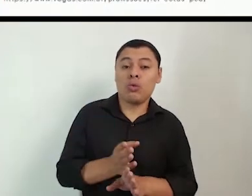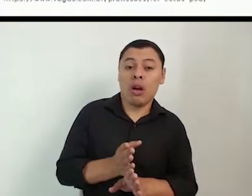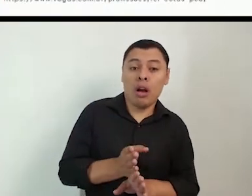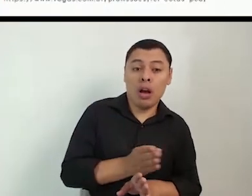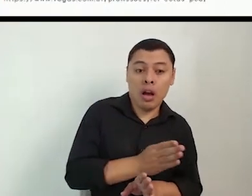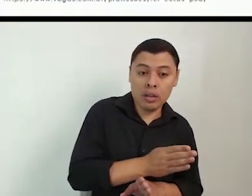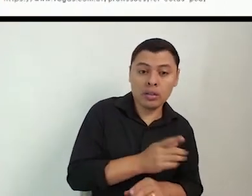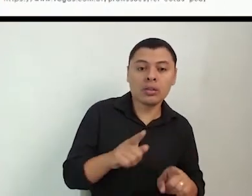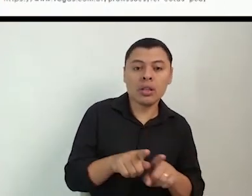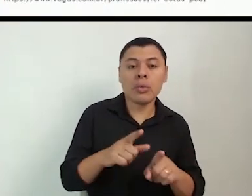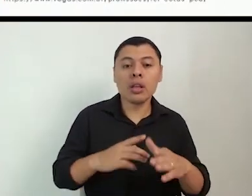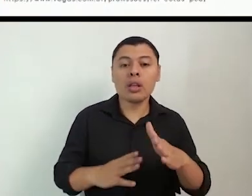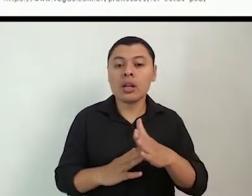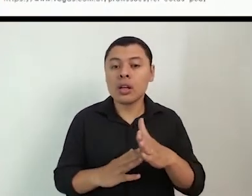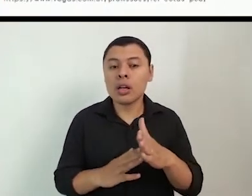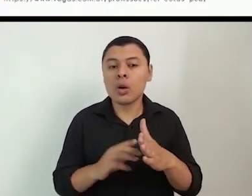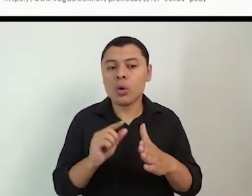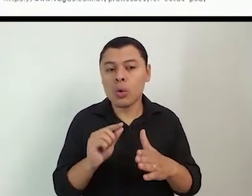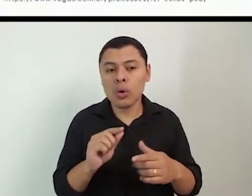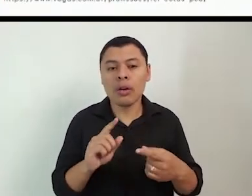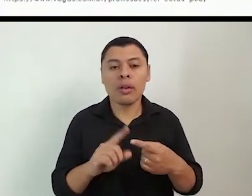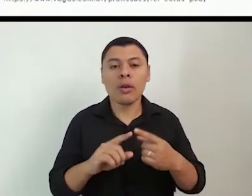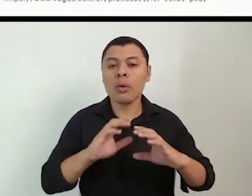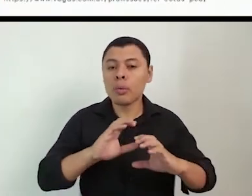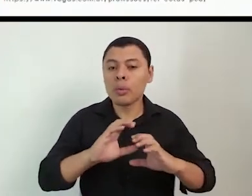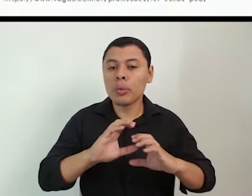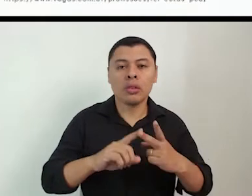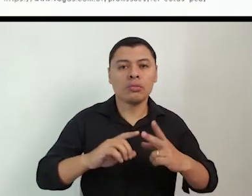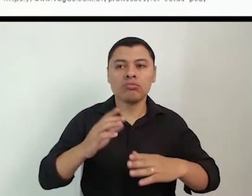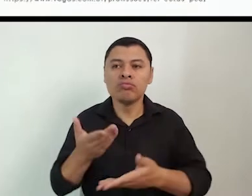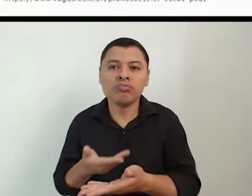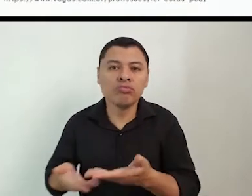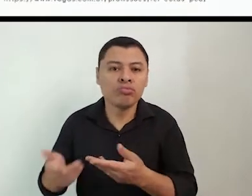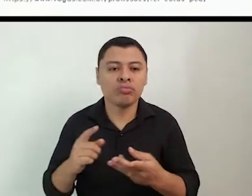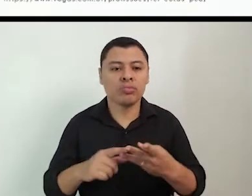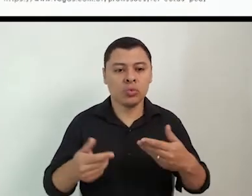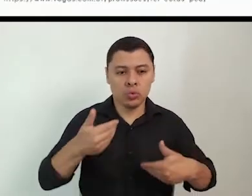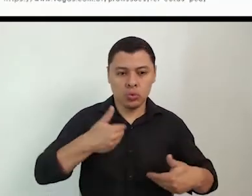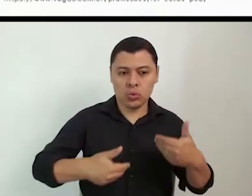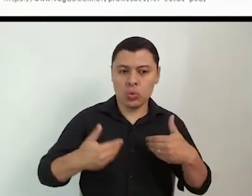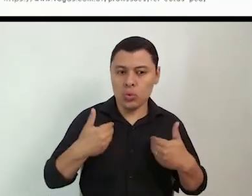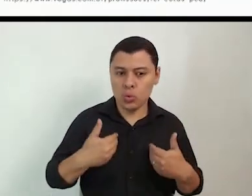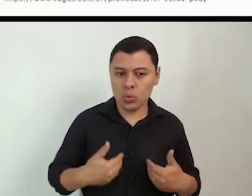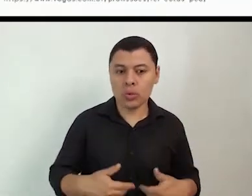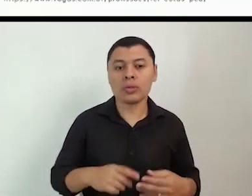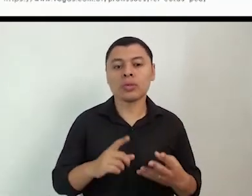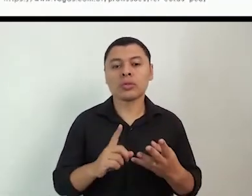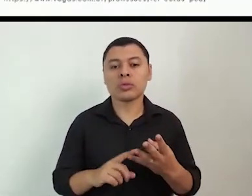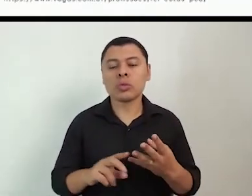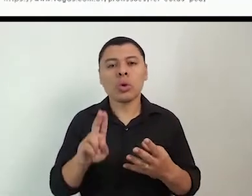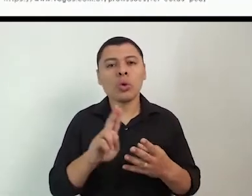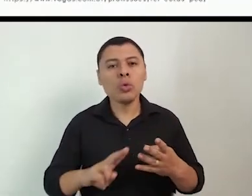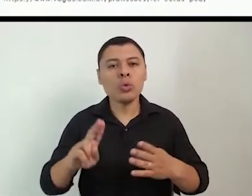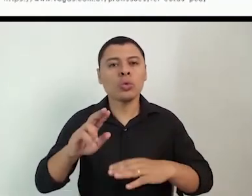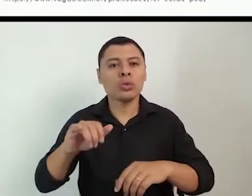como comunicação, habilidades sociais, cuidado pessoal, utilização dos recursos da comunidade, saúde e